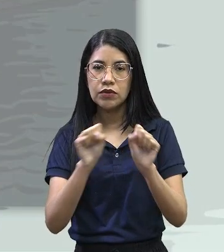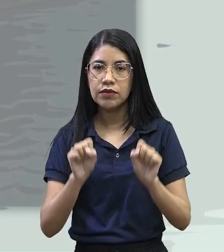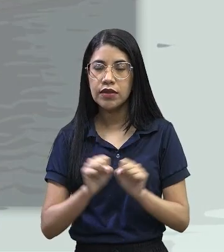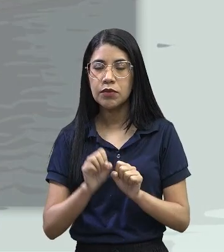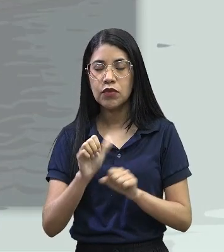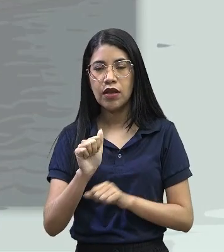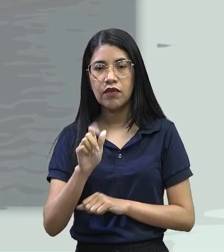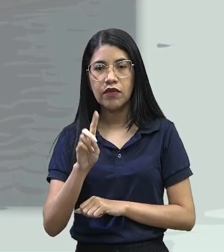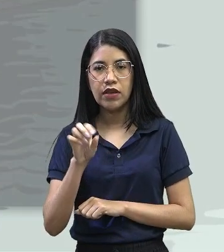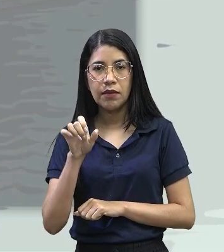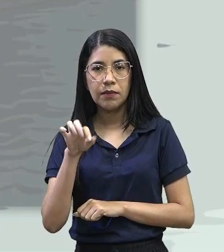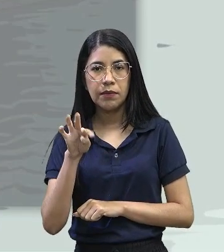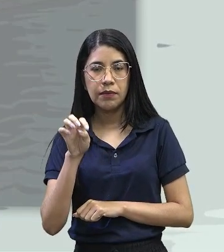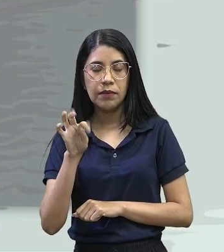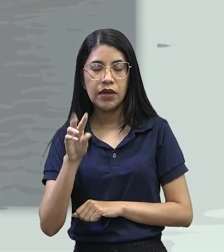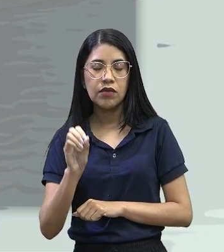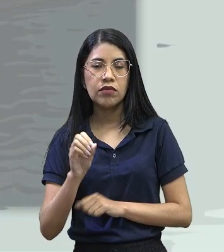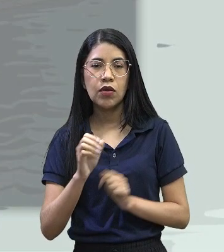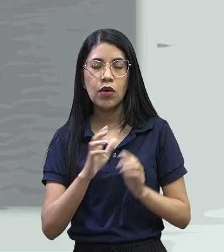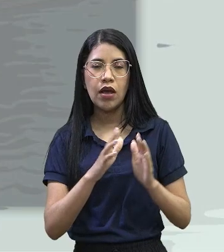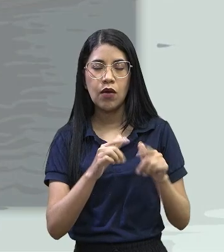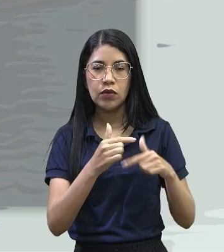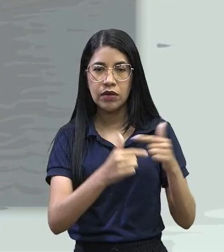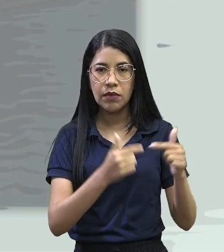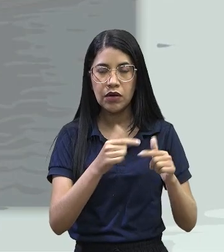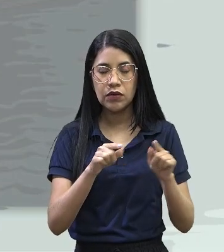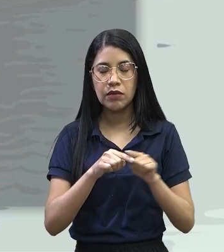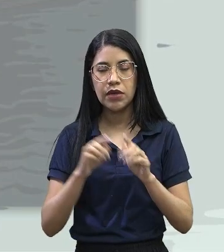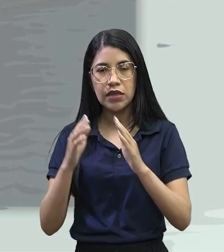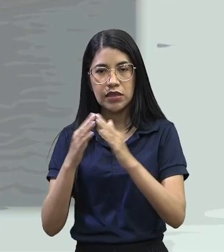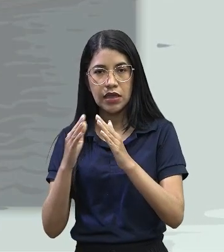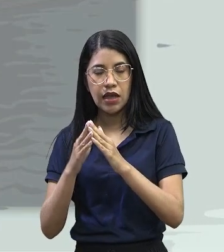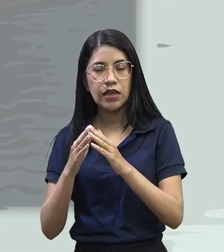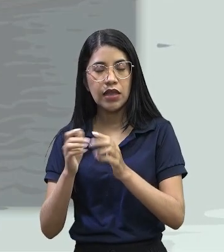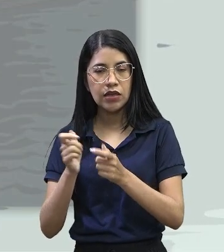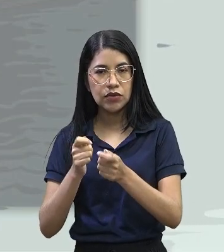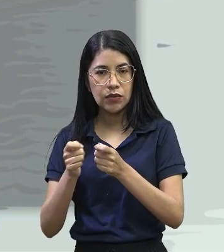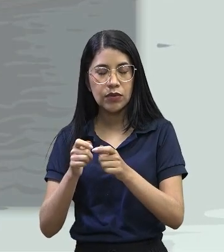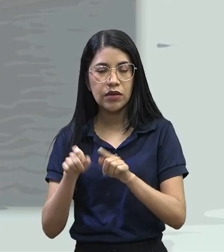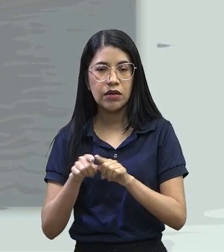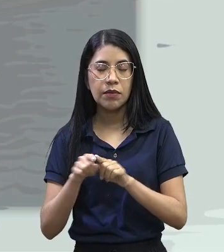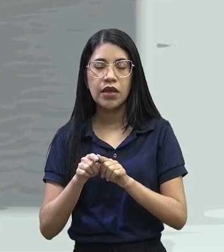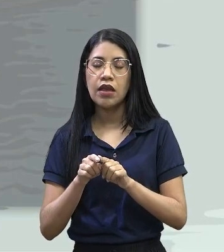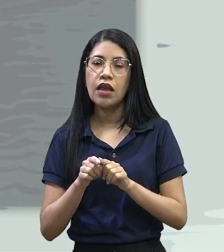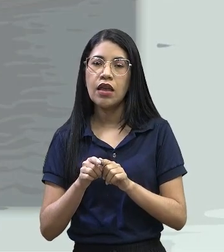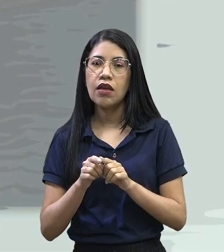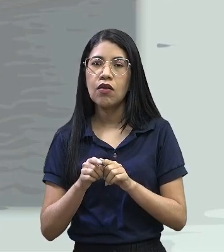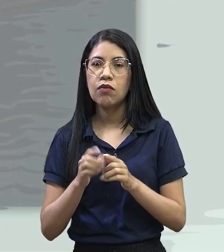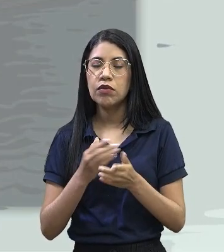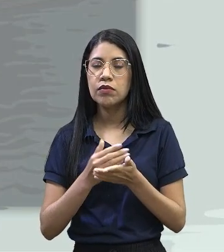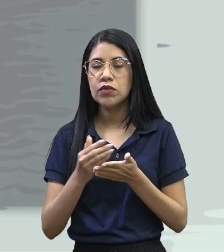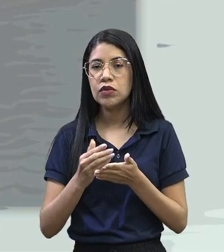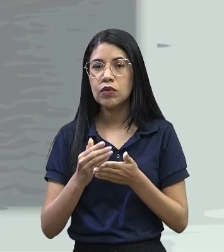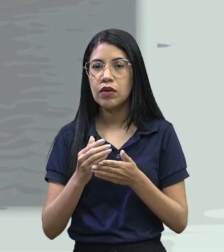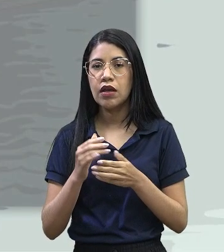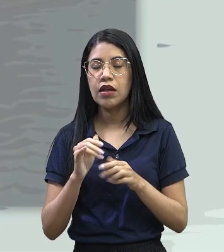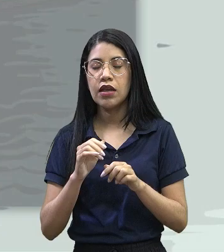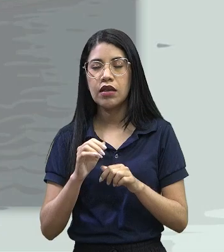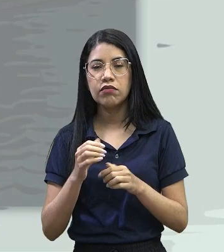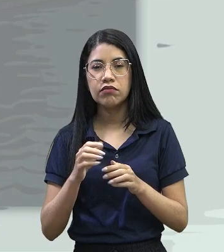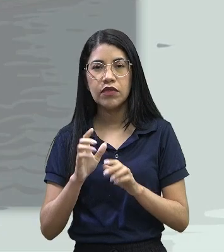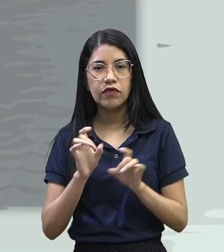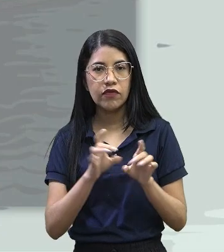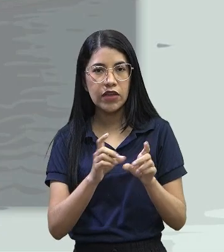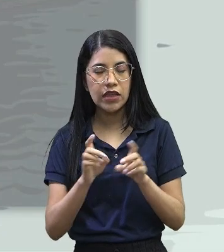entre seringalistas e as casas aviadoras, o regatão passou a funcionar clandestinamente, comercializando à noite,